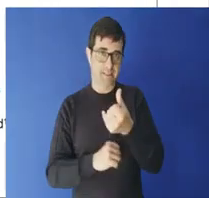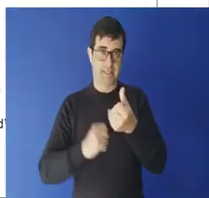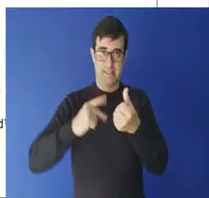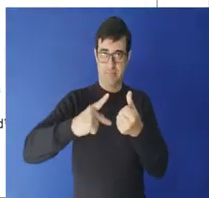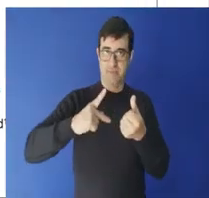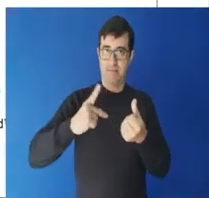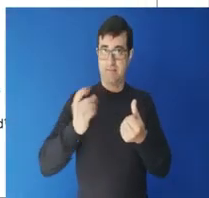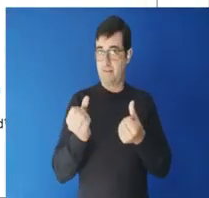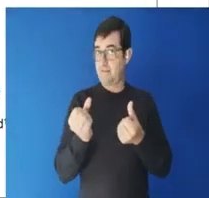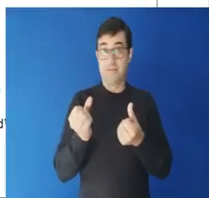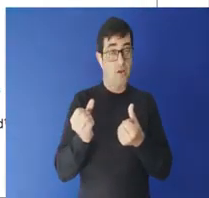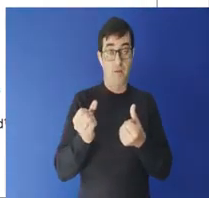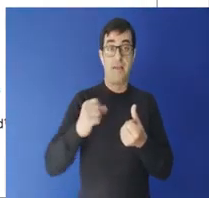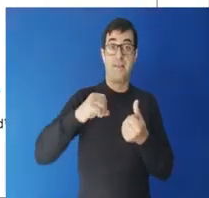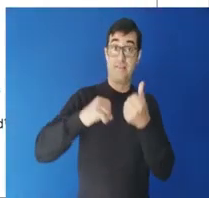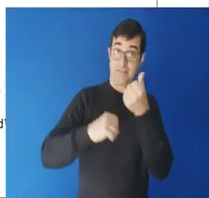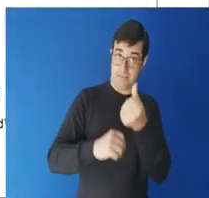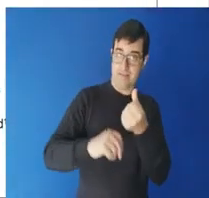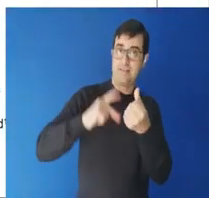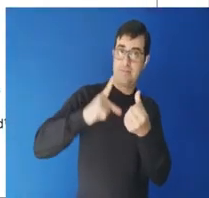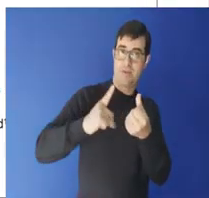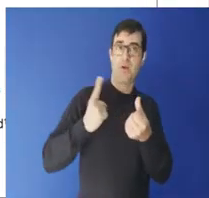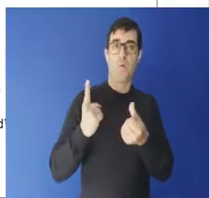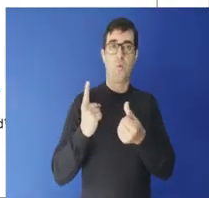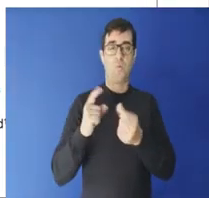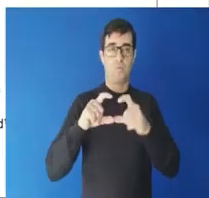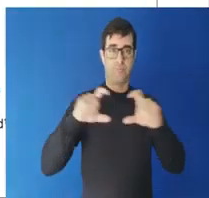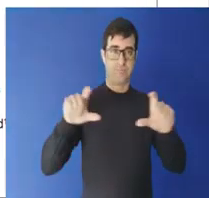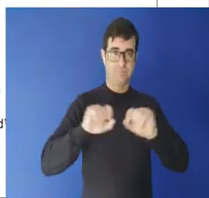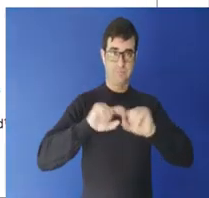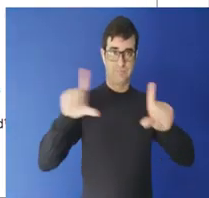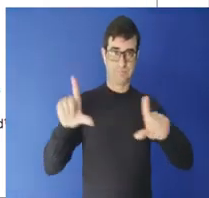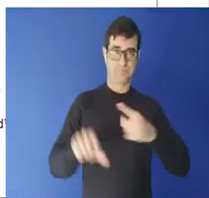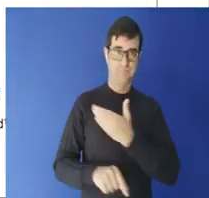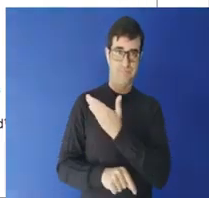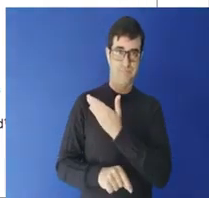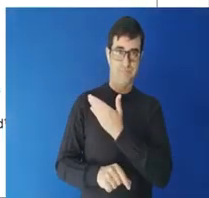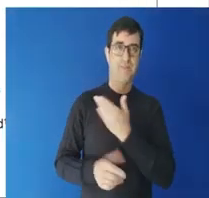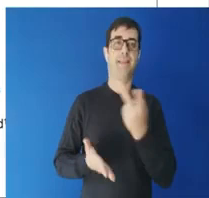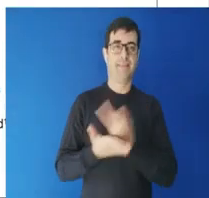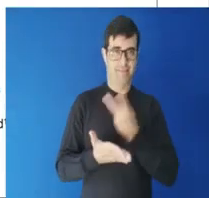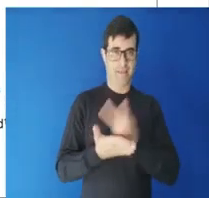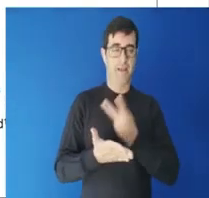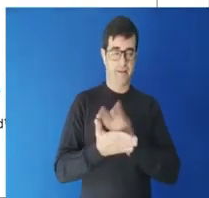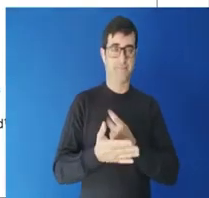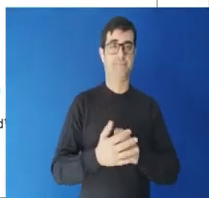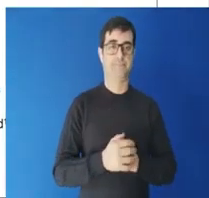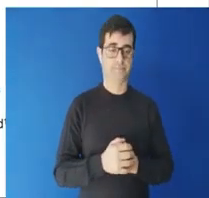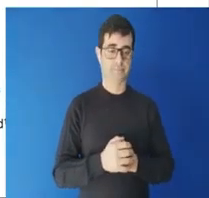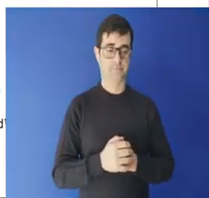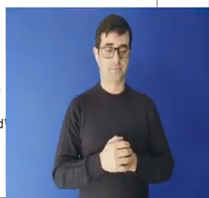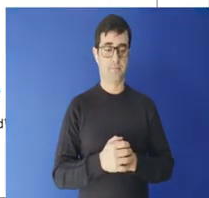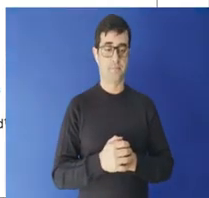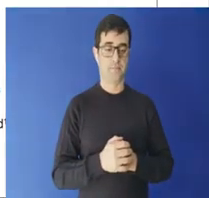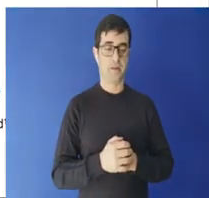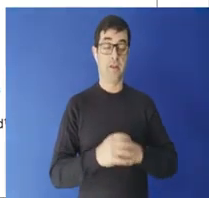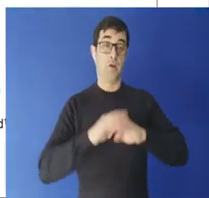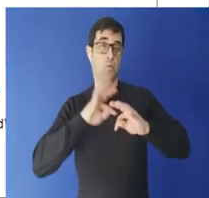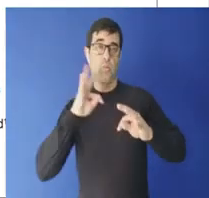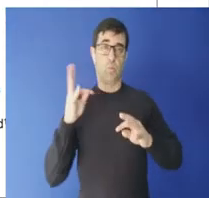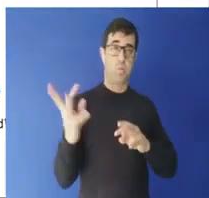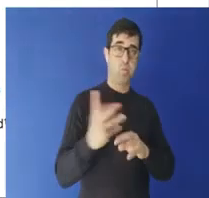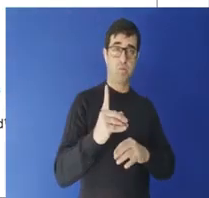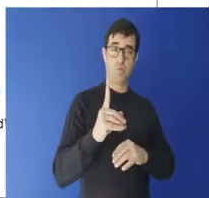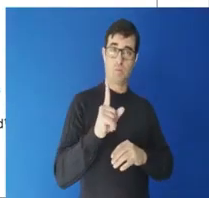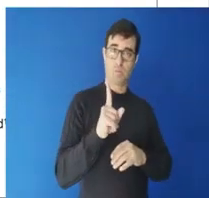é 6p1, tá? Então, ele tem todos os xenônio, né? Mais os 2 do nível